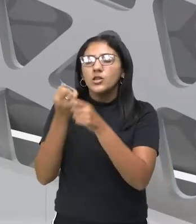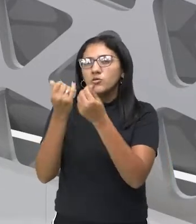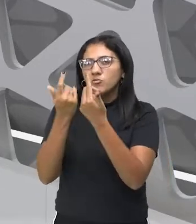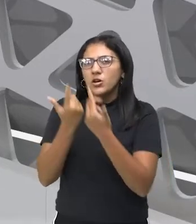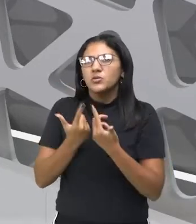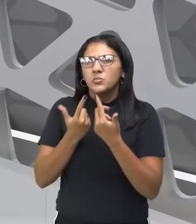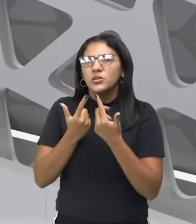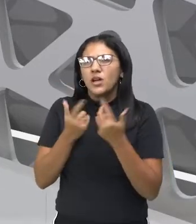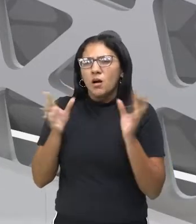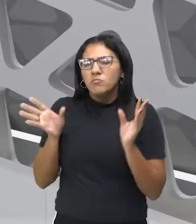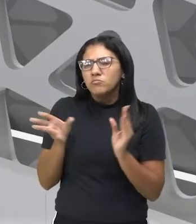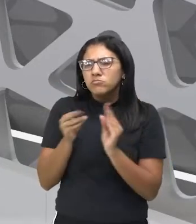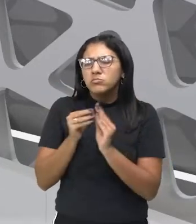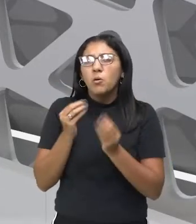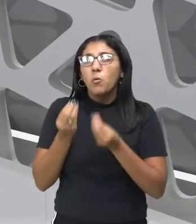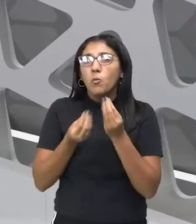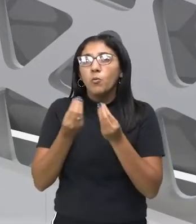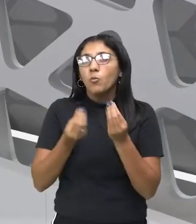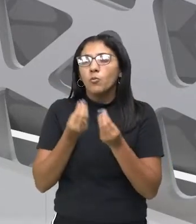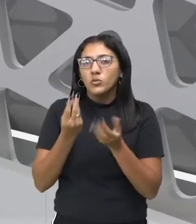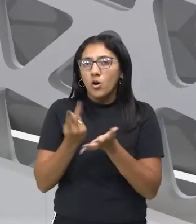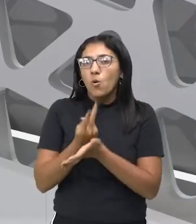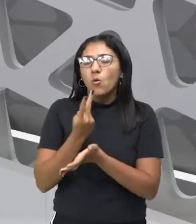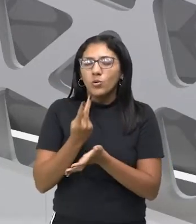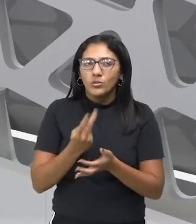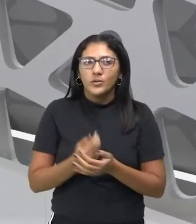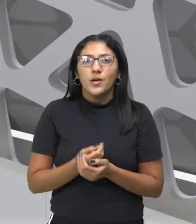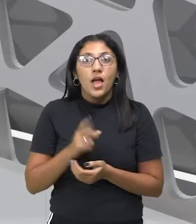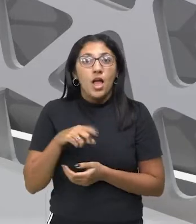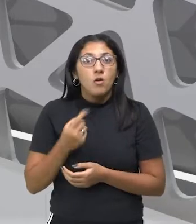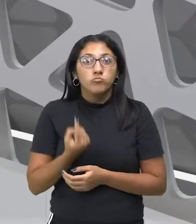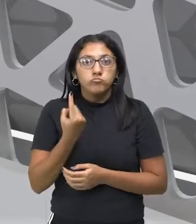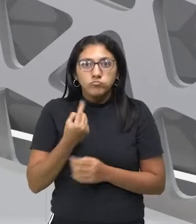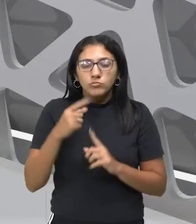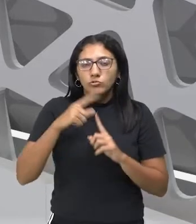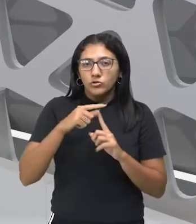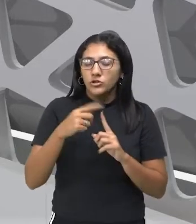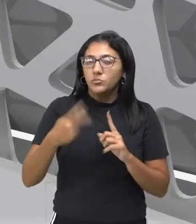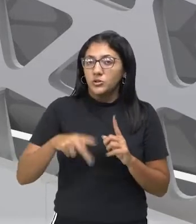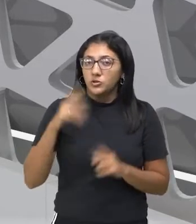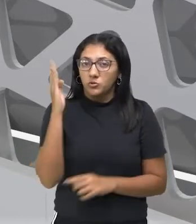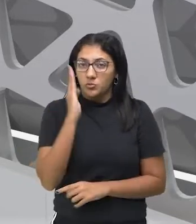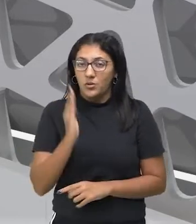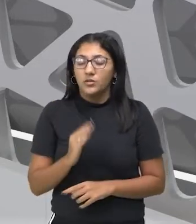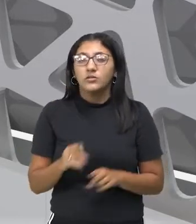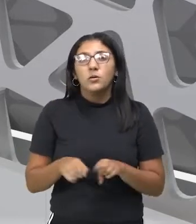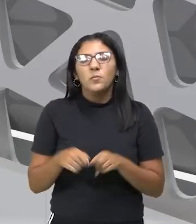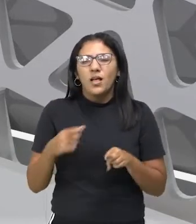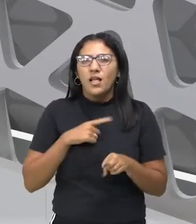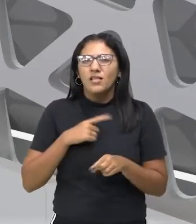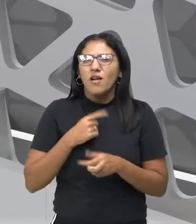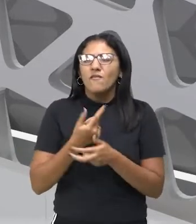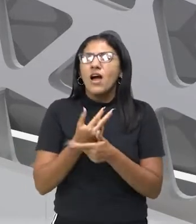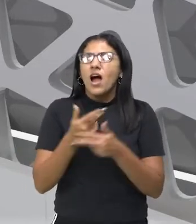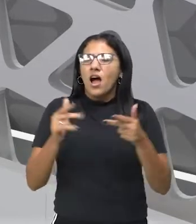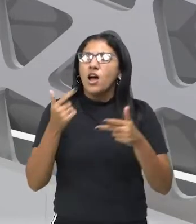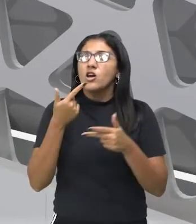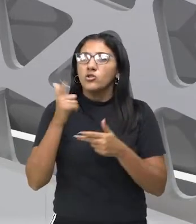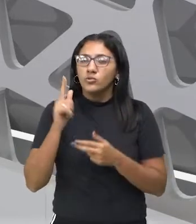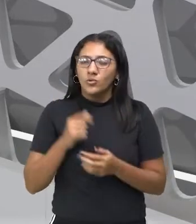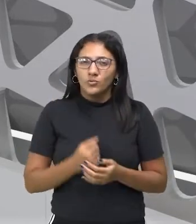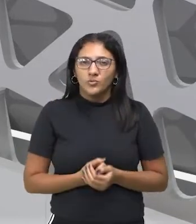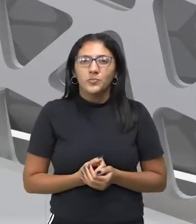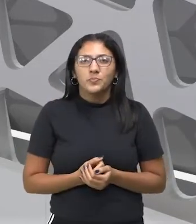esse processo, mas é um tipo de usina que a gente tem no Brasil, que existem diversos tipos de usinas